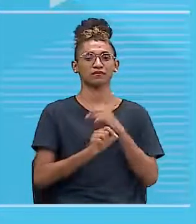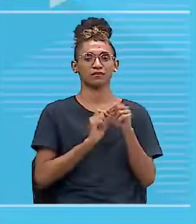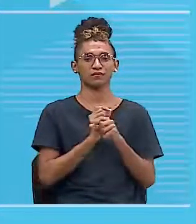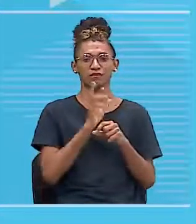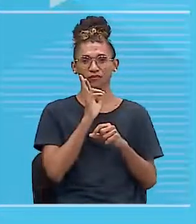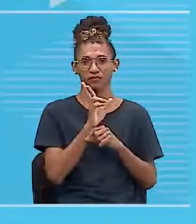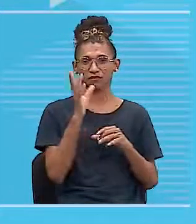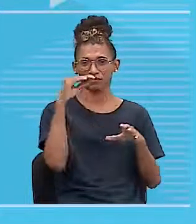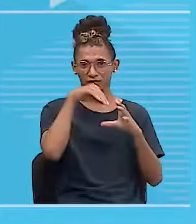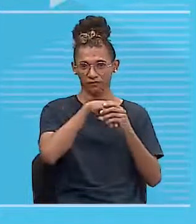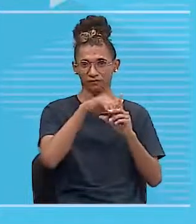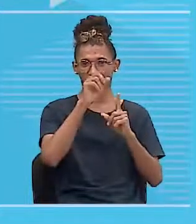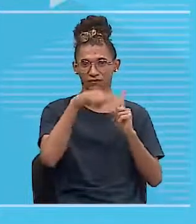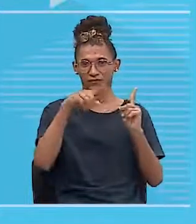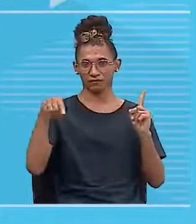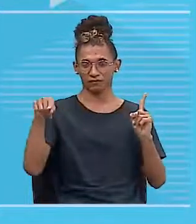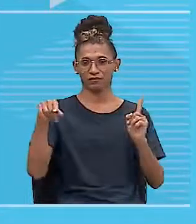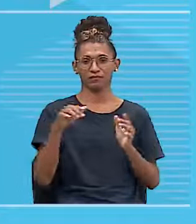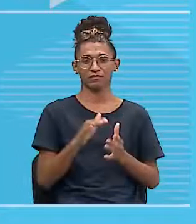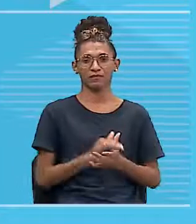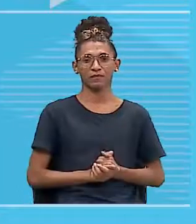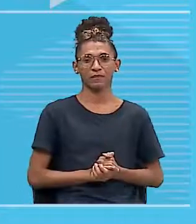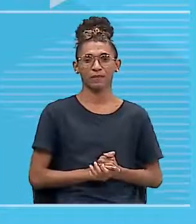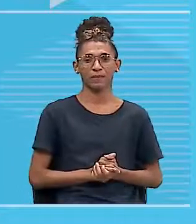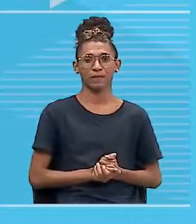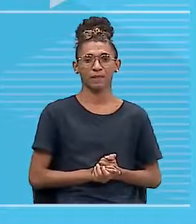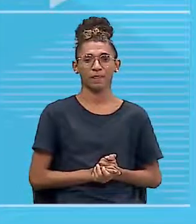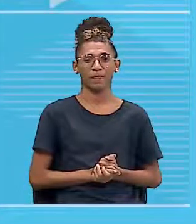dele o gabarito dele galerinha